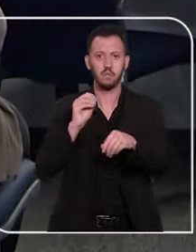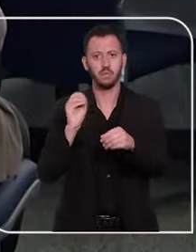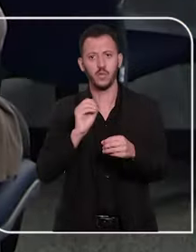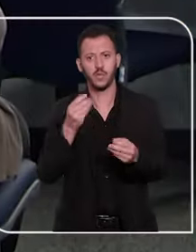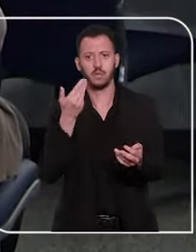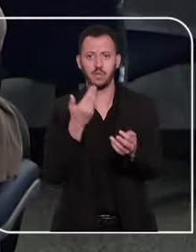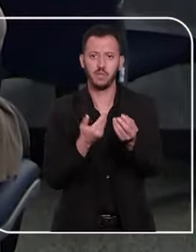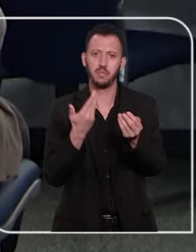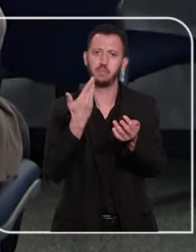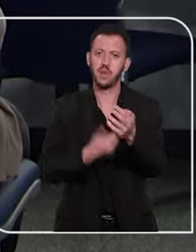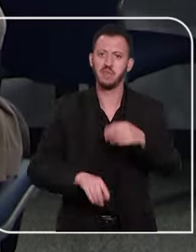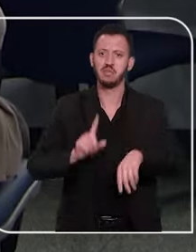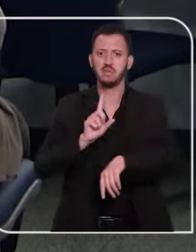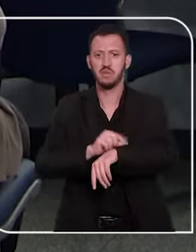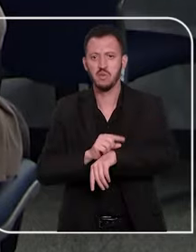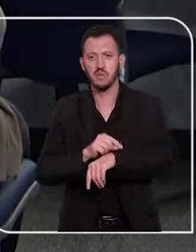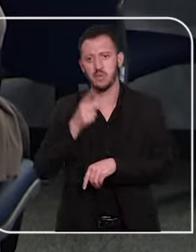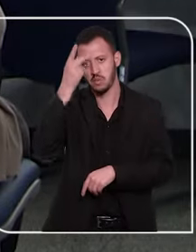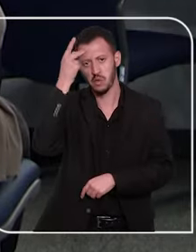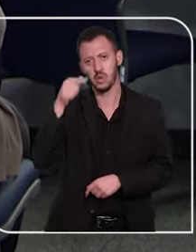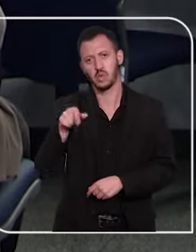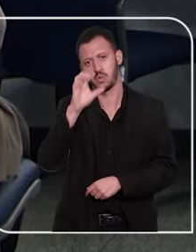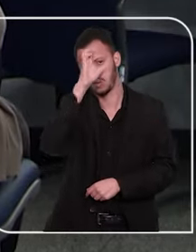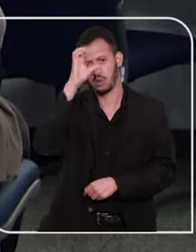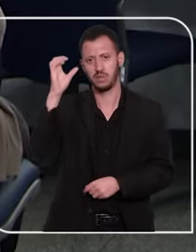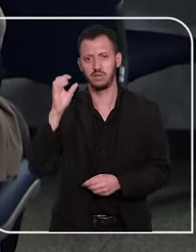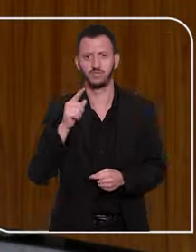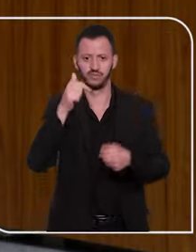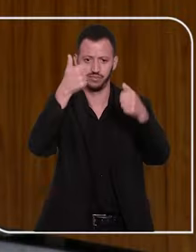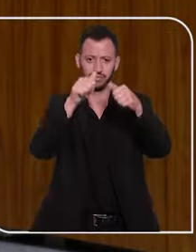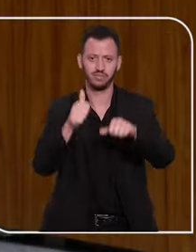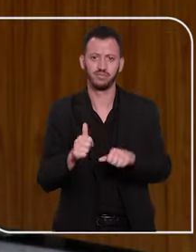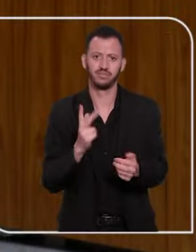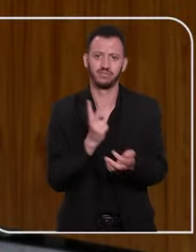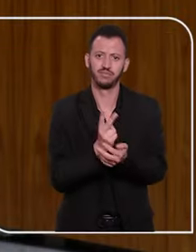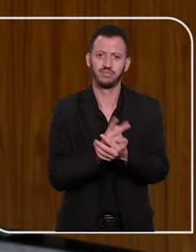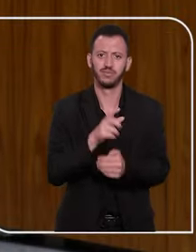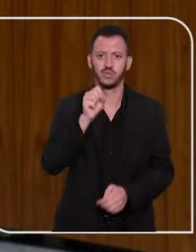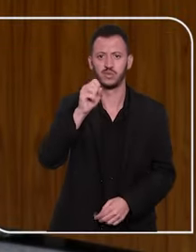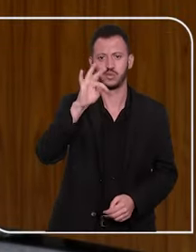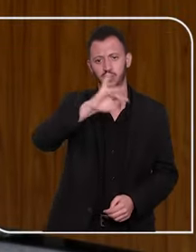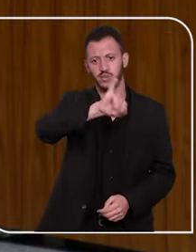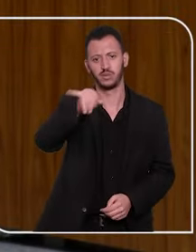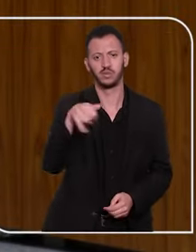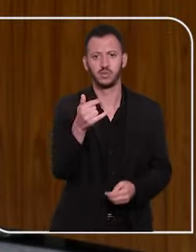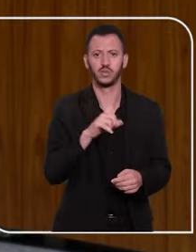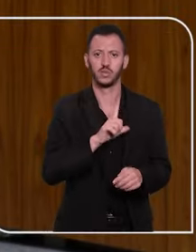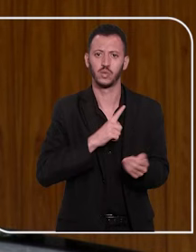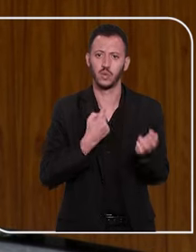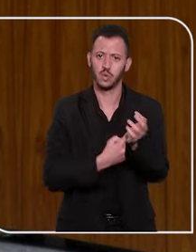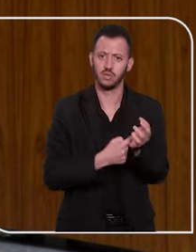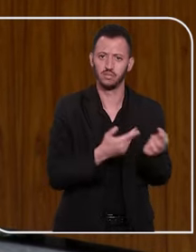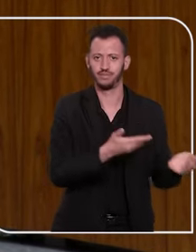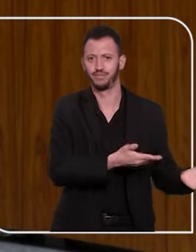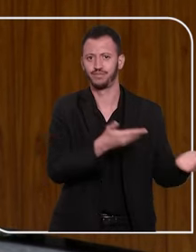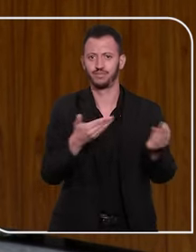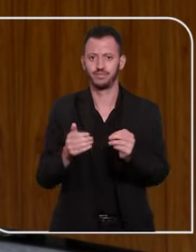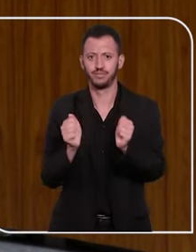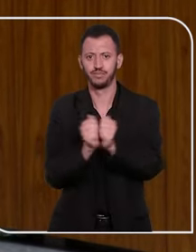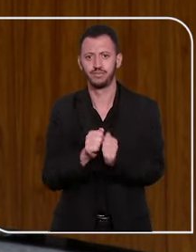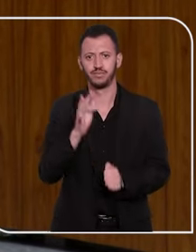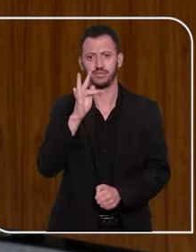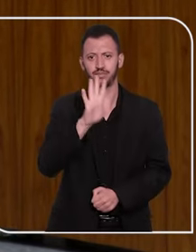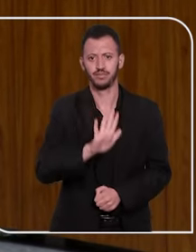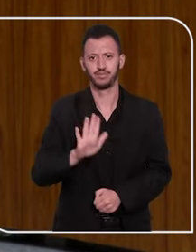seria presumido por gerar perda do tempo útil do Consumidor A análise do repetitivo no STJ contou com a participação com